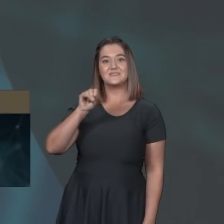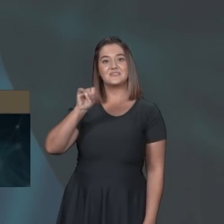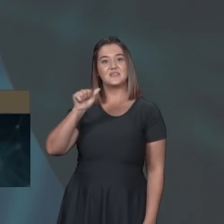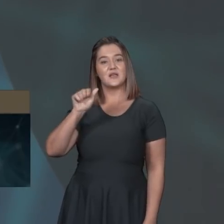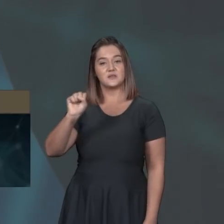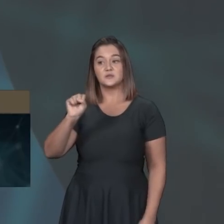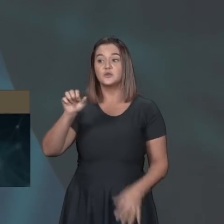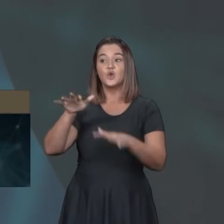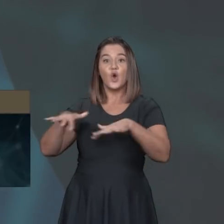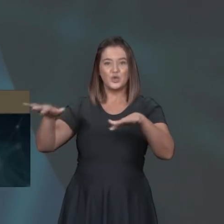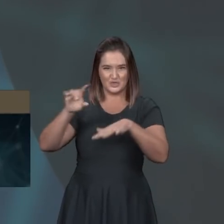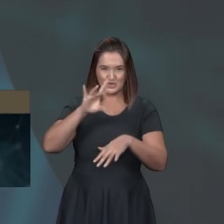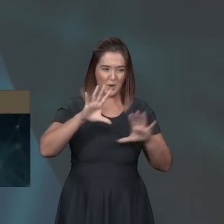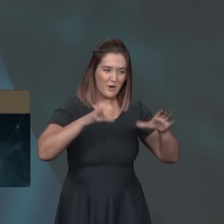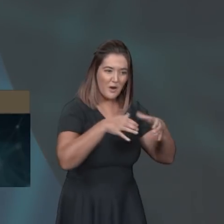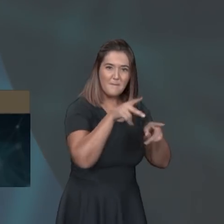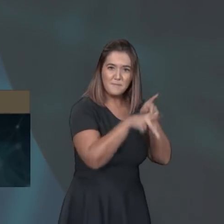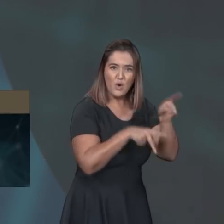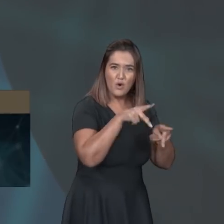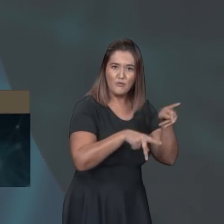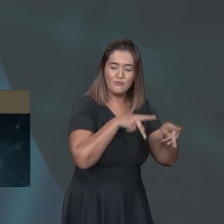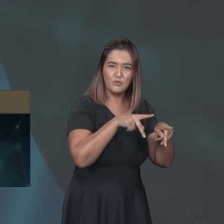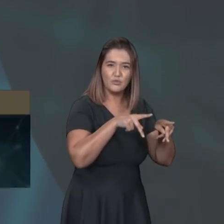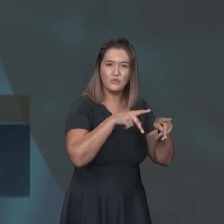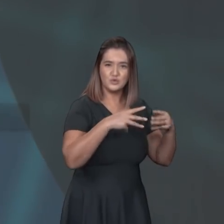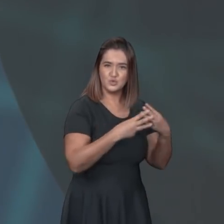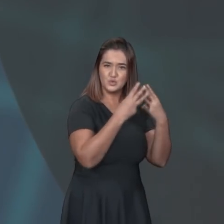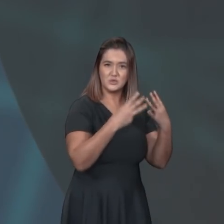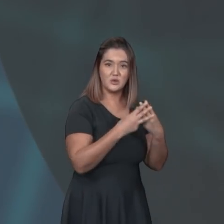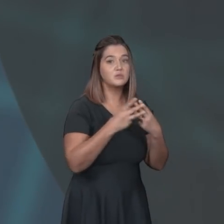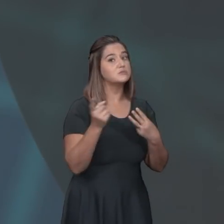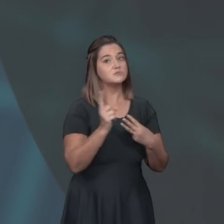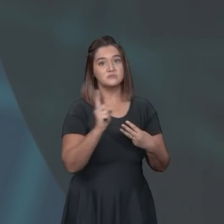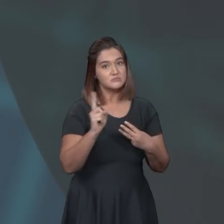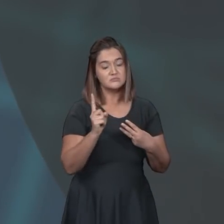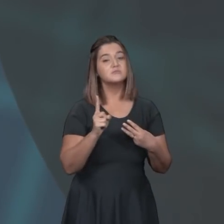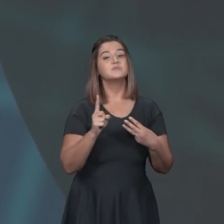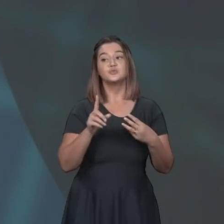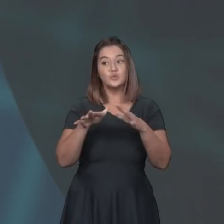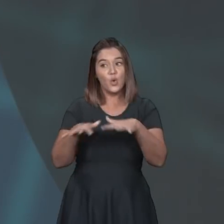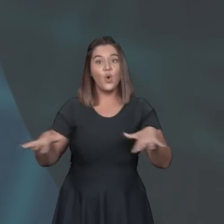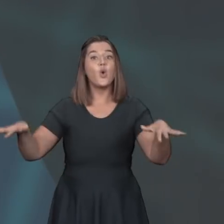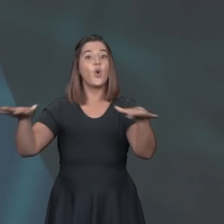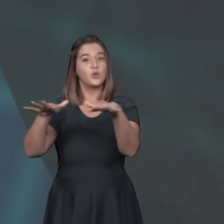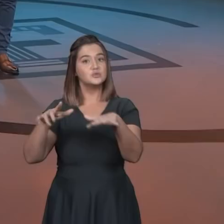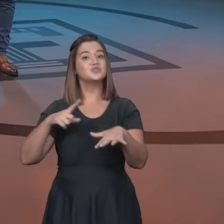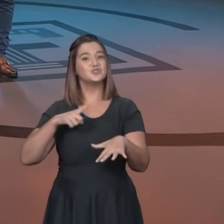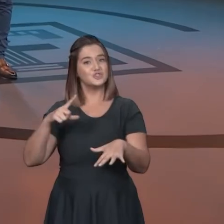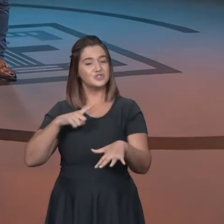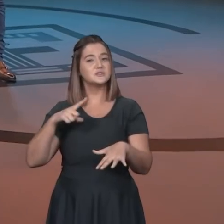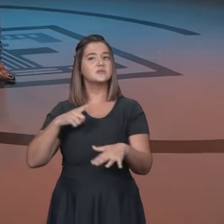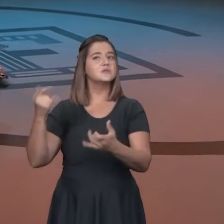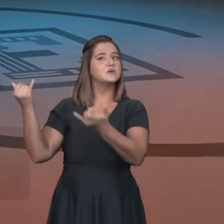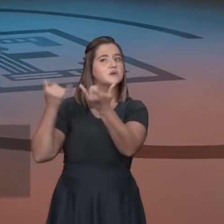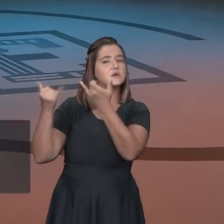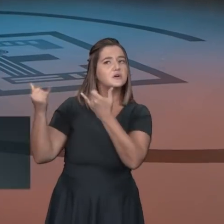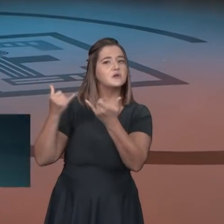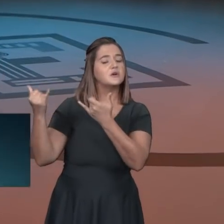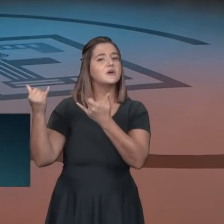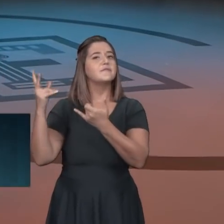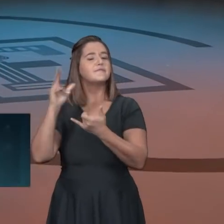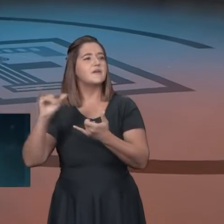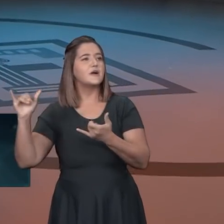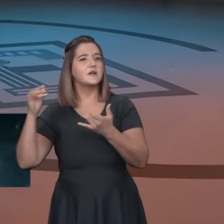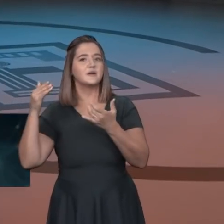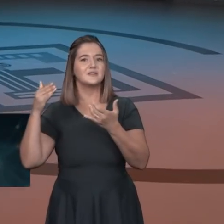estava para nascer passou por todo o Império Romano, mesmo fora de Israel. E, em